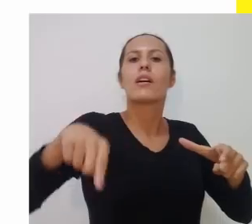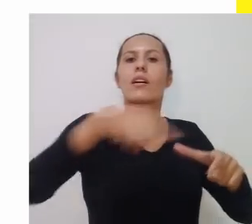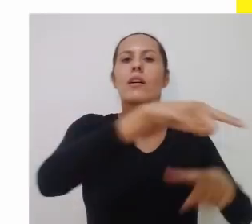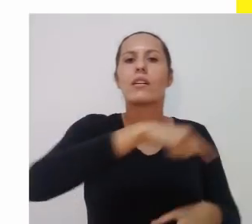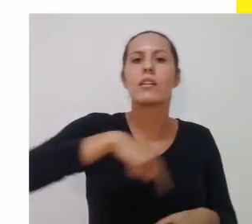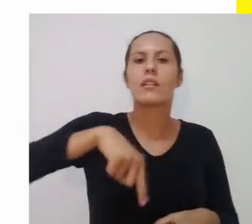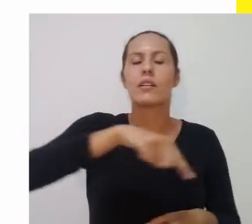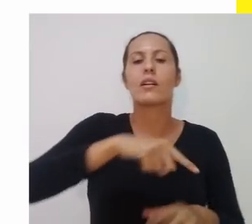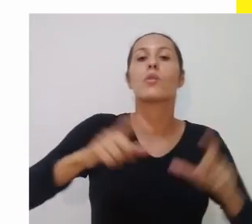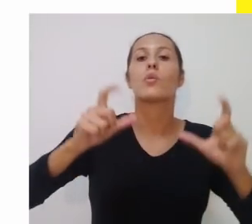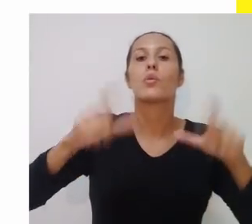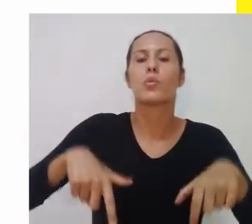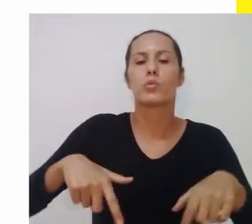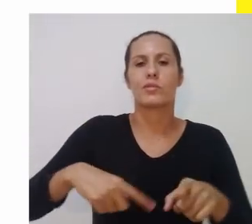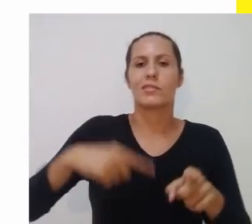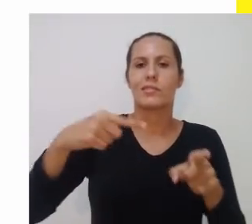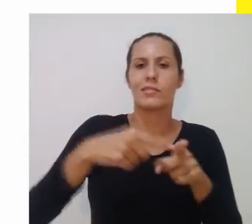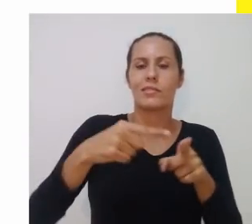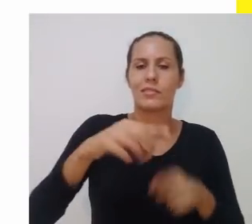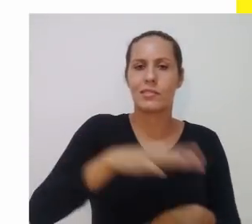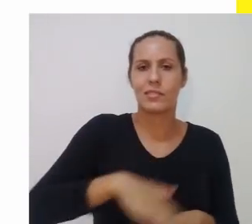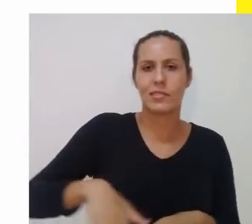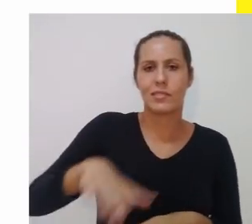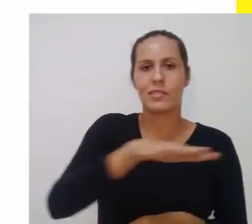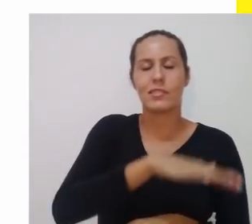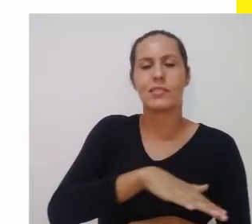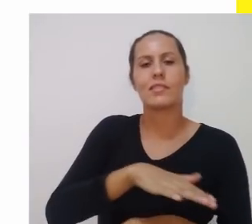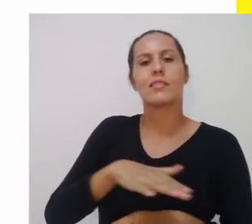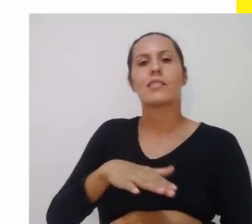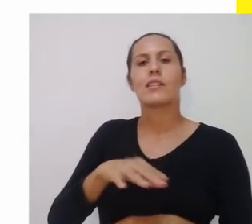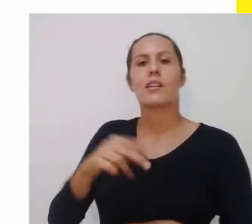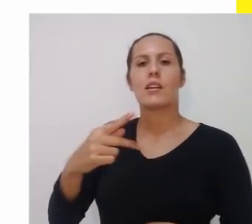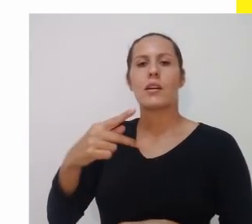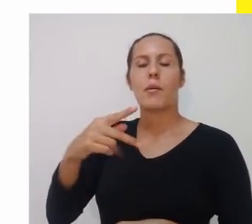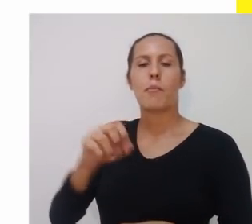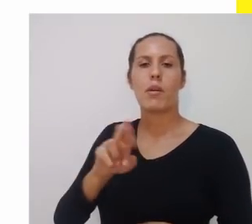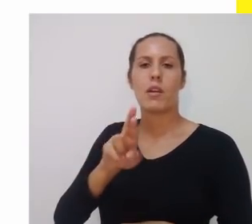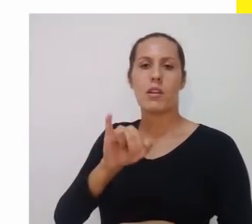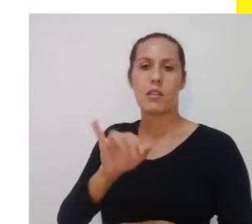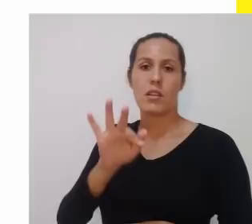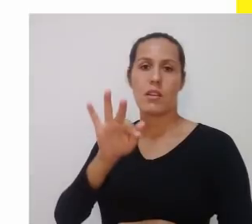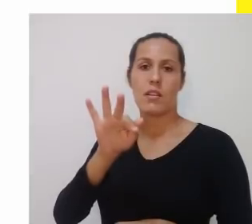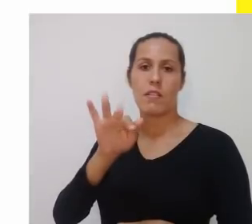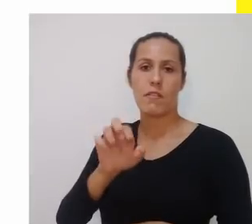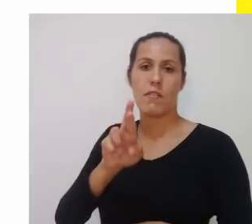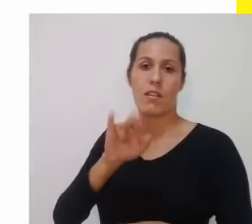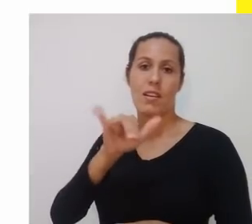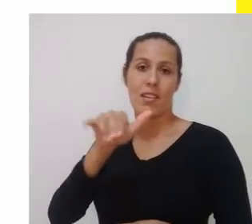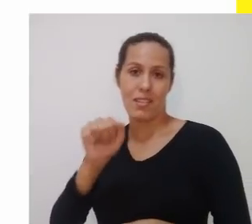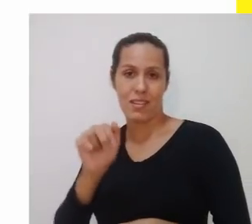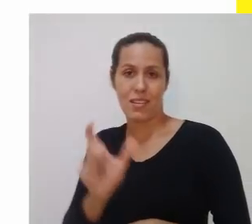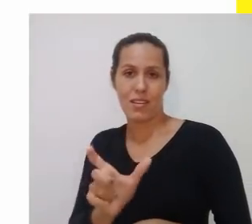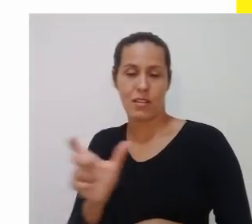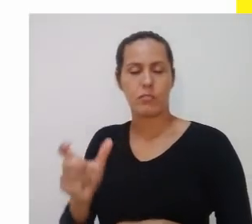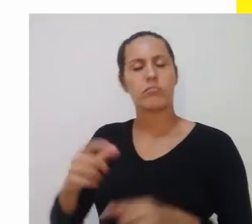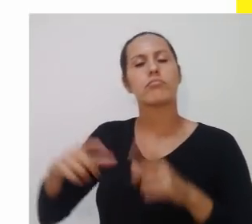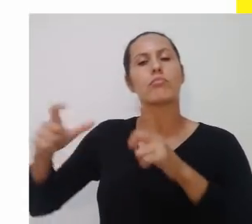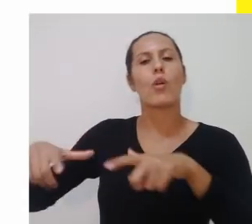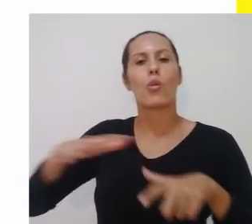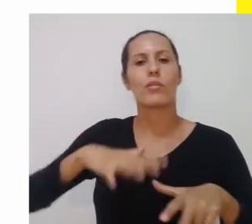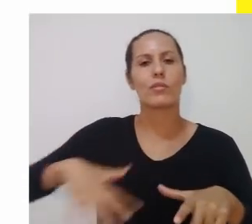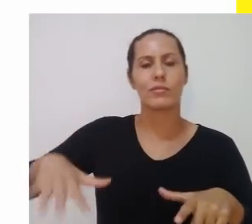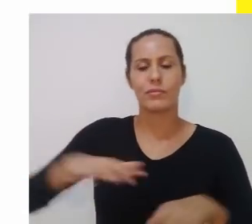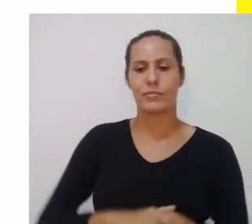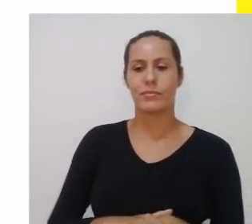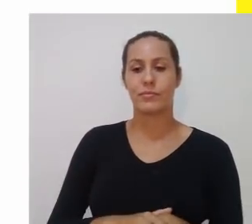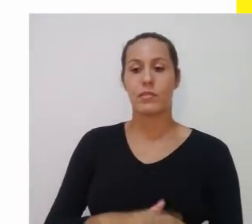o público do seu bairro, para o público da periferia. Características do slam. O que é o